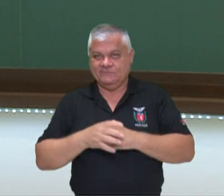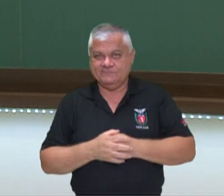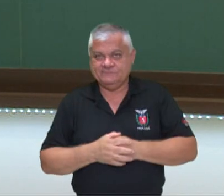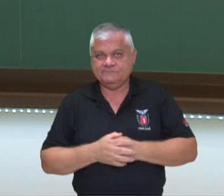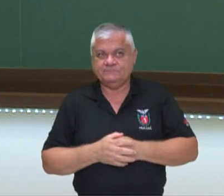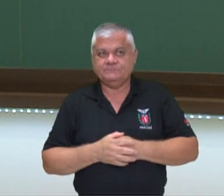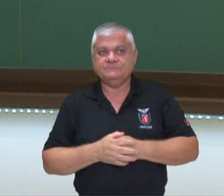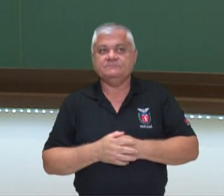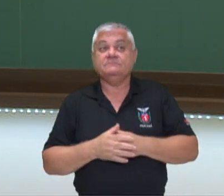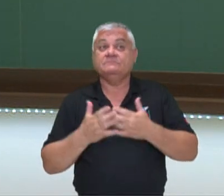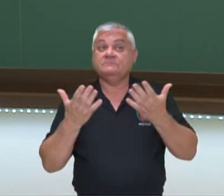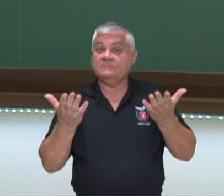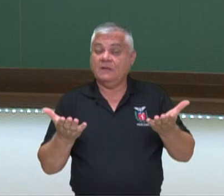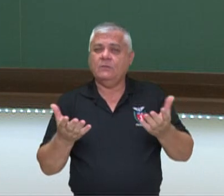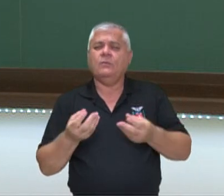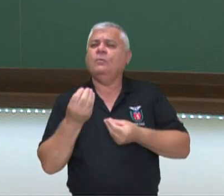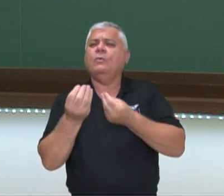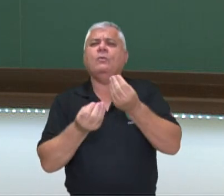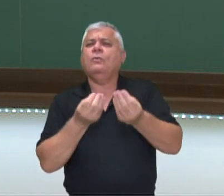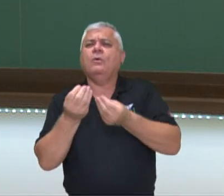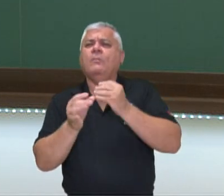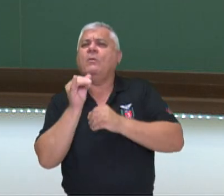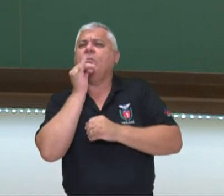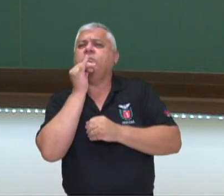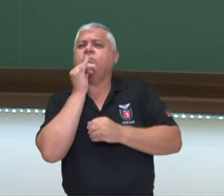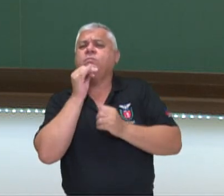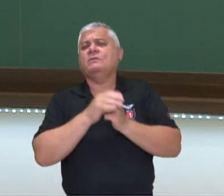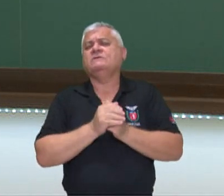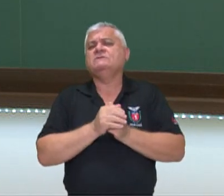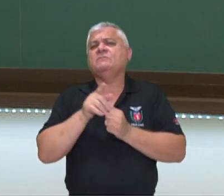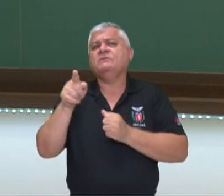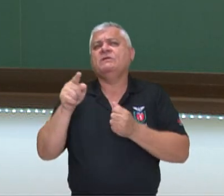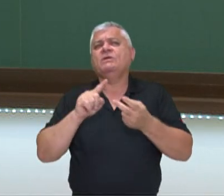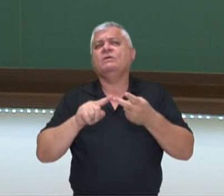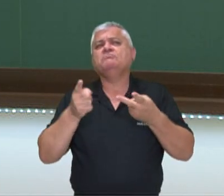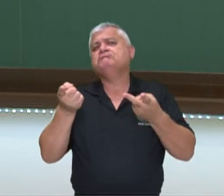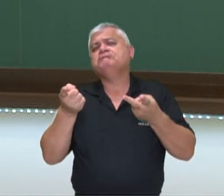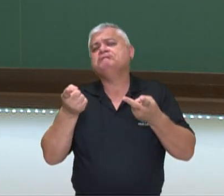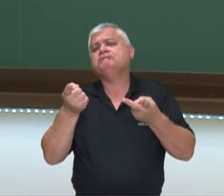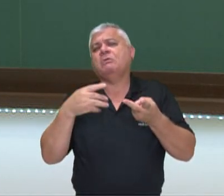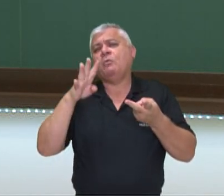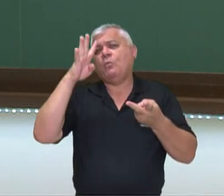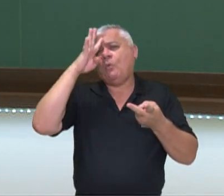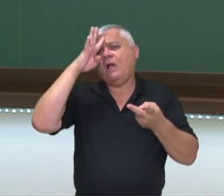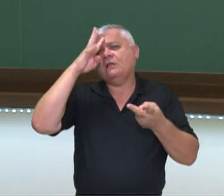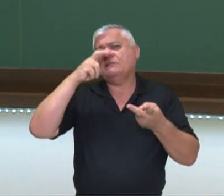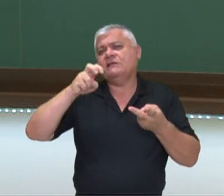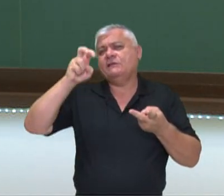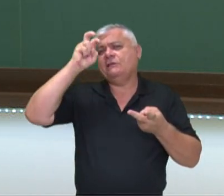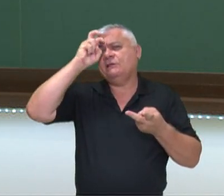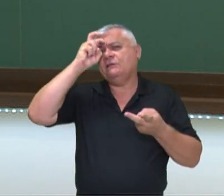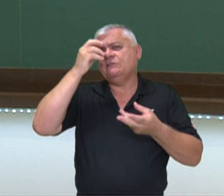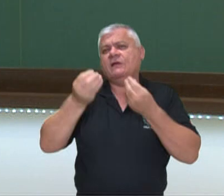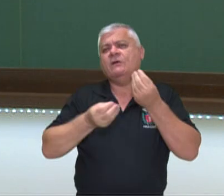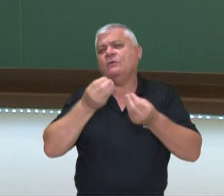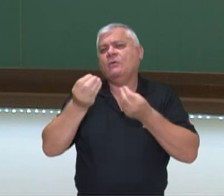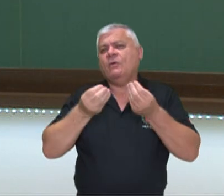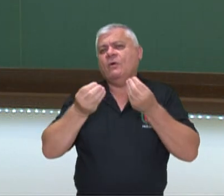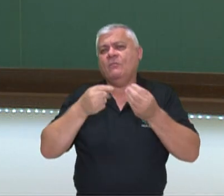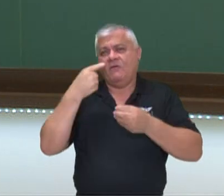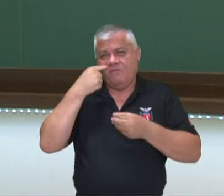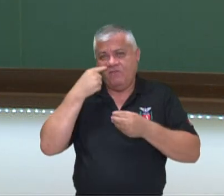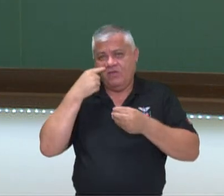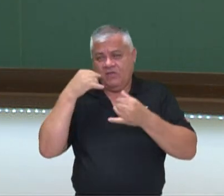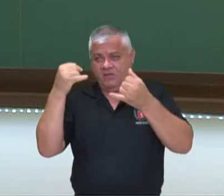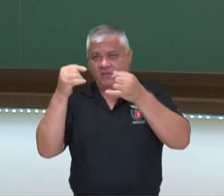Agora, qual seria a rotina do Sr. Brown nos outros dias, na quarta e na quinta? On Wednesday